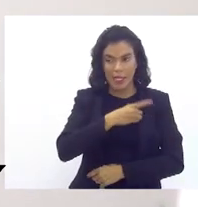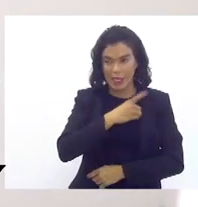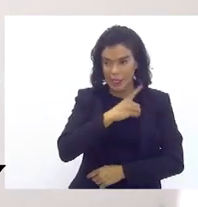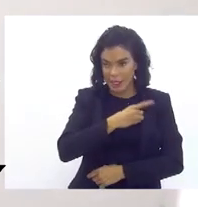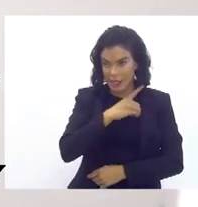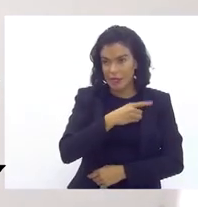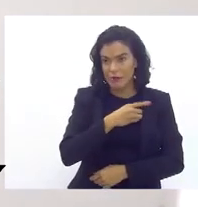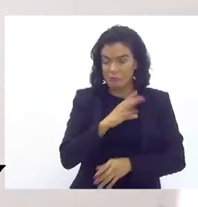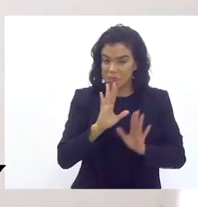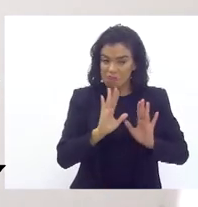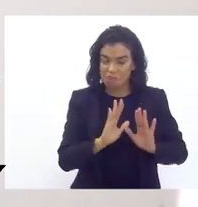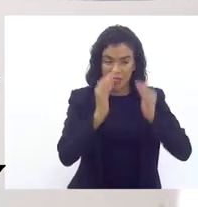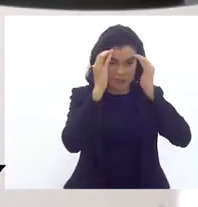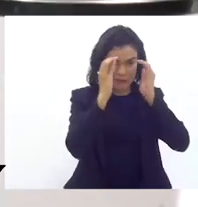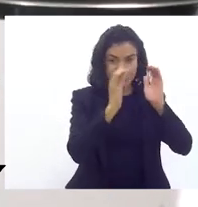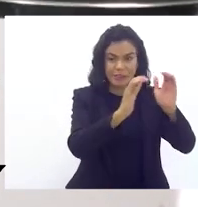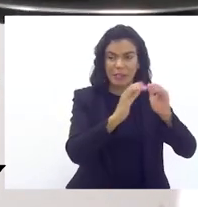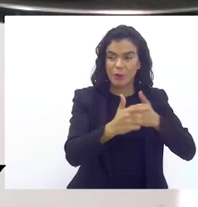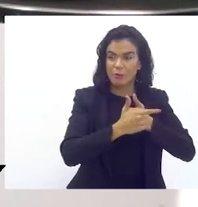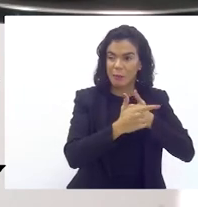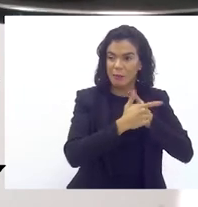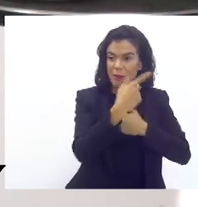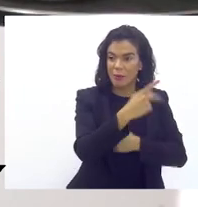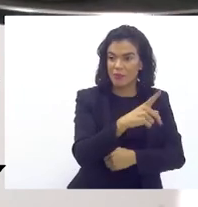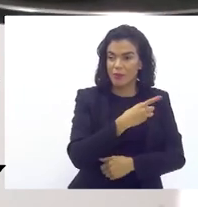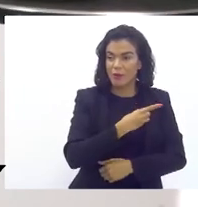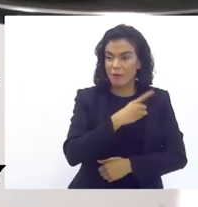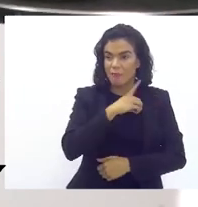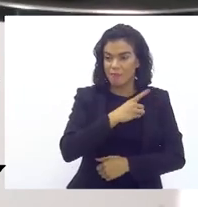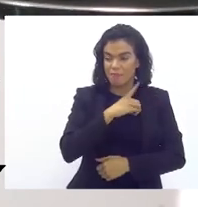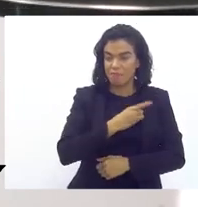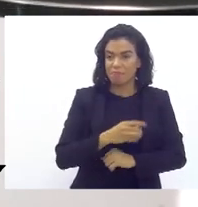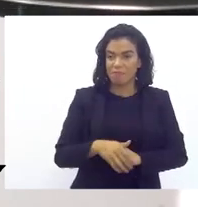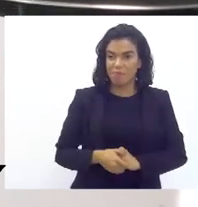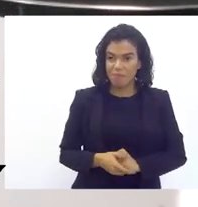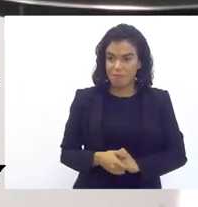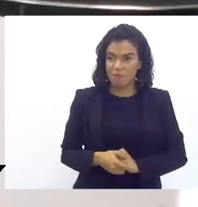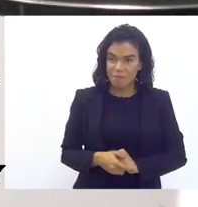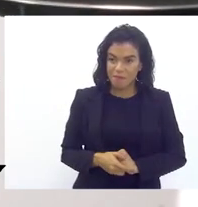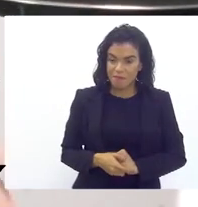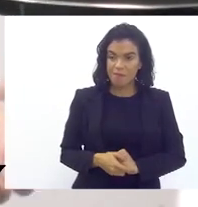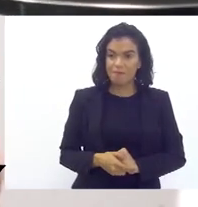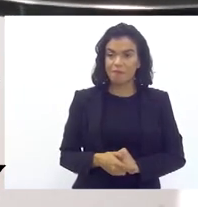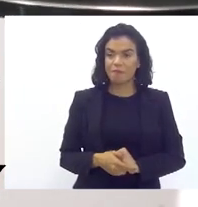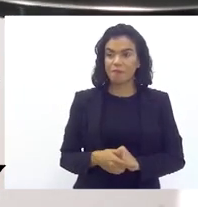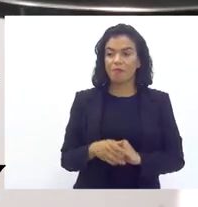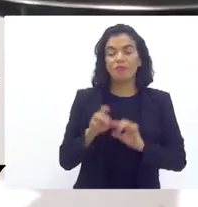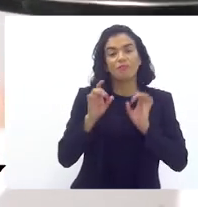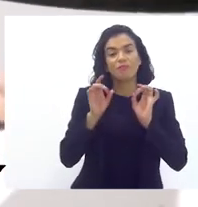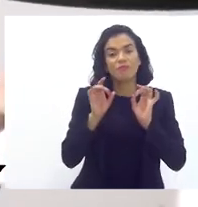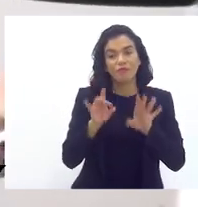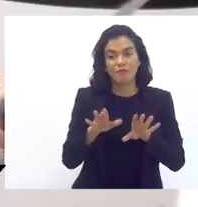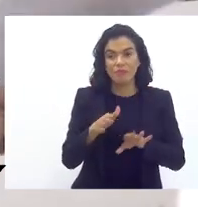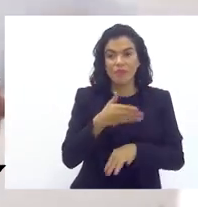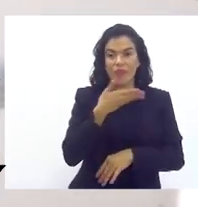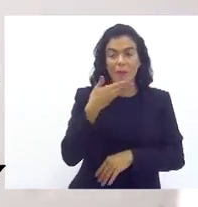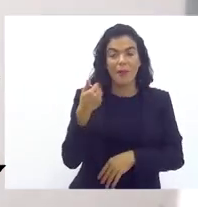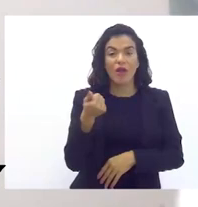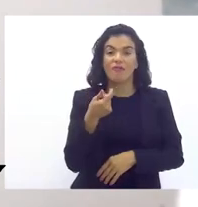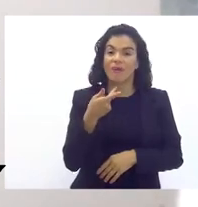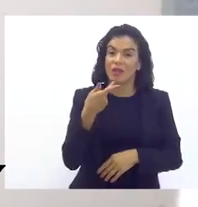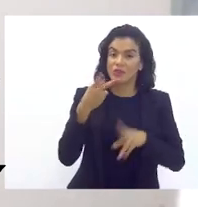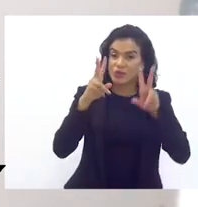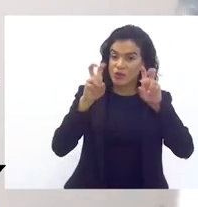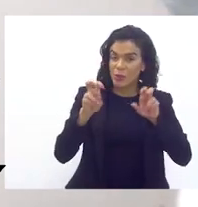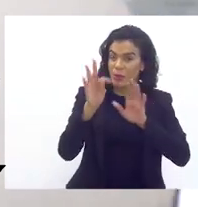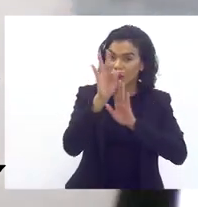não invadir nas suas atribuições e foi uma análise aprofundada só que é melhor falar de substutivo